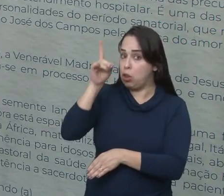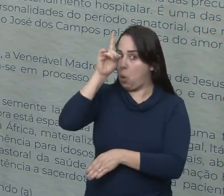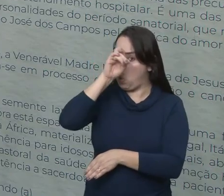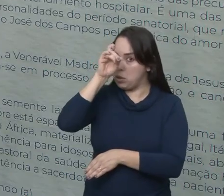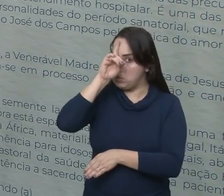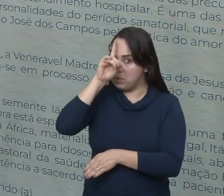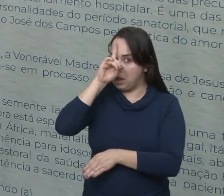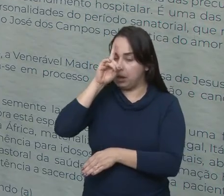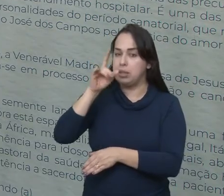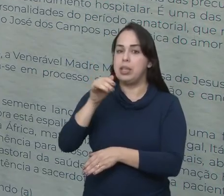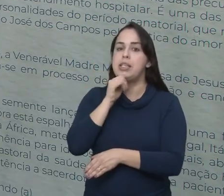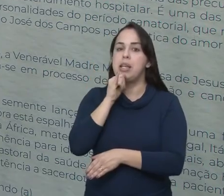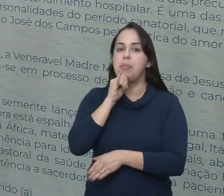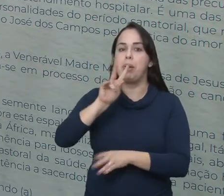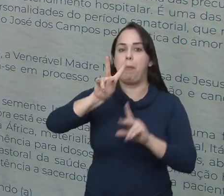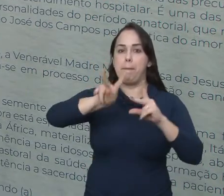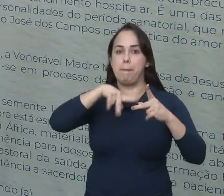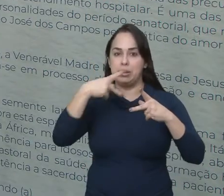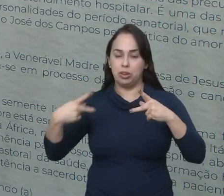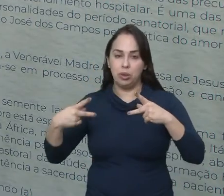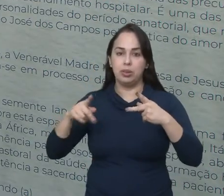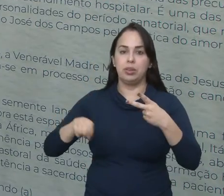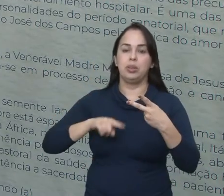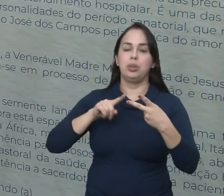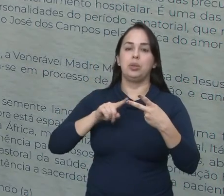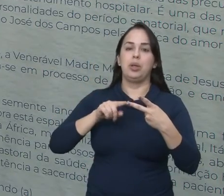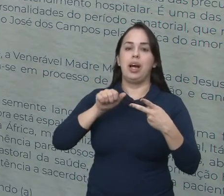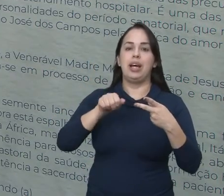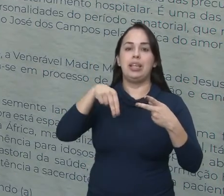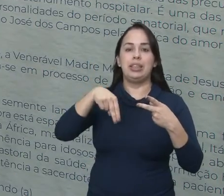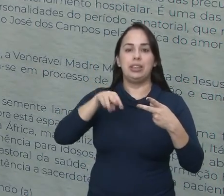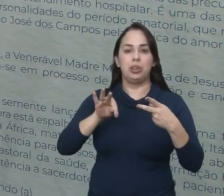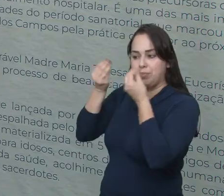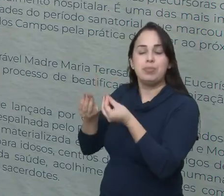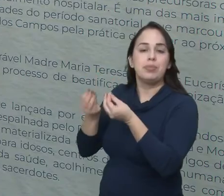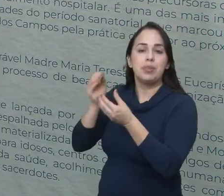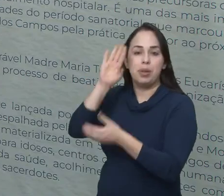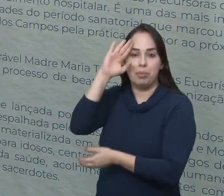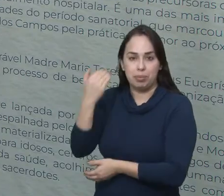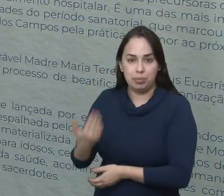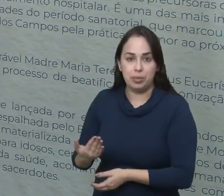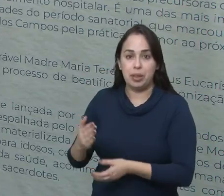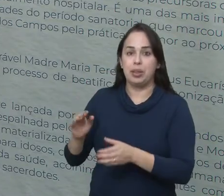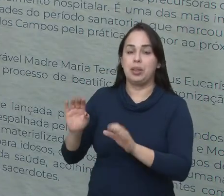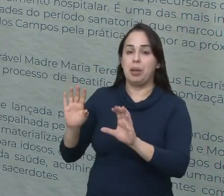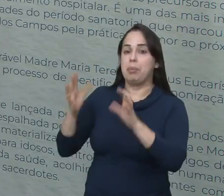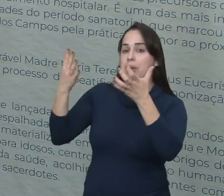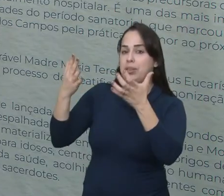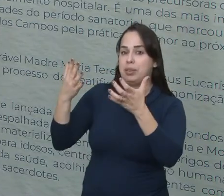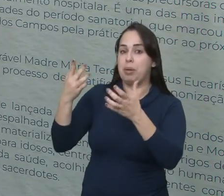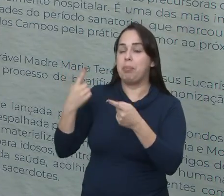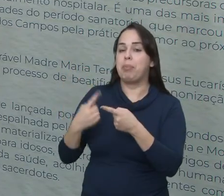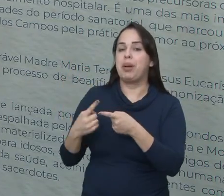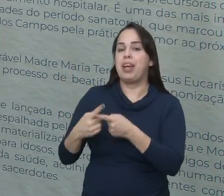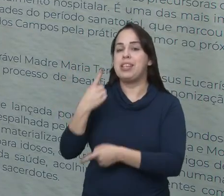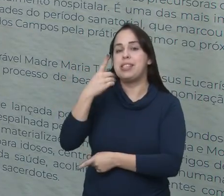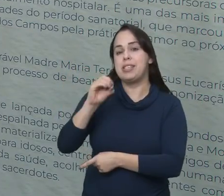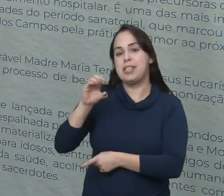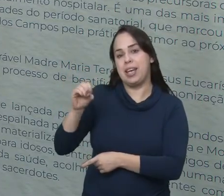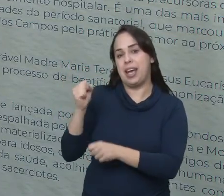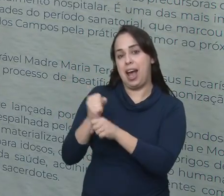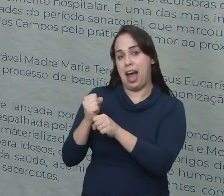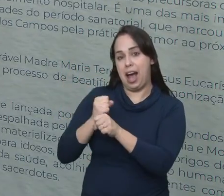externo e vendedor interno. Ainda há vagas no setor atacadista e ainda há vagas para pessoa com deficiência no cargo